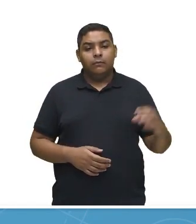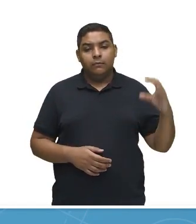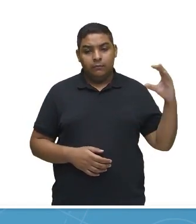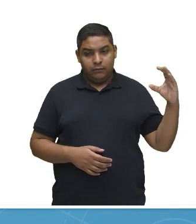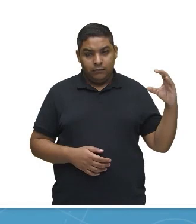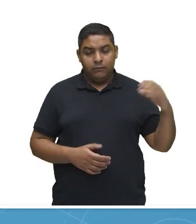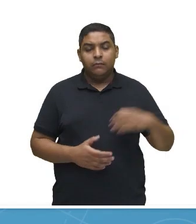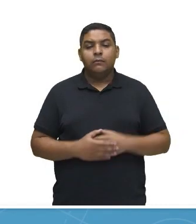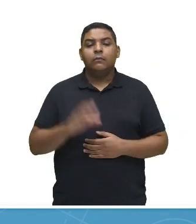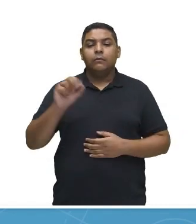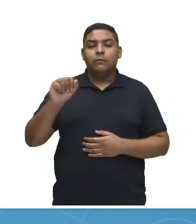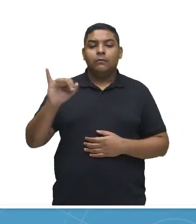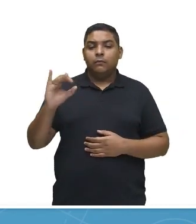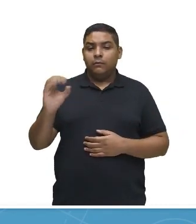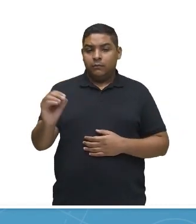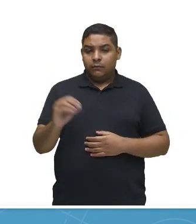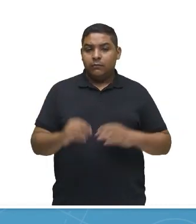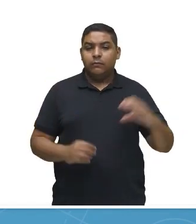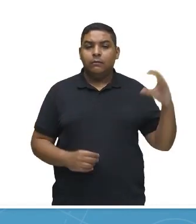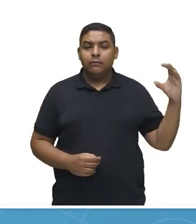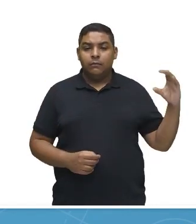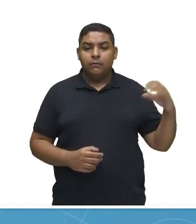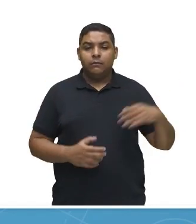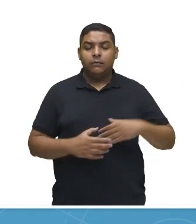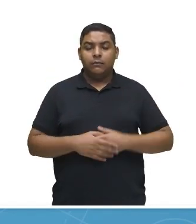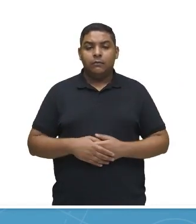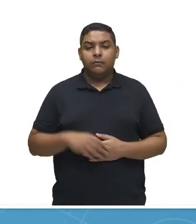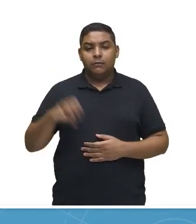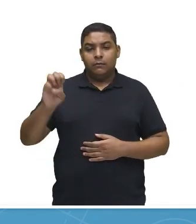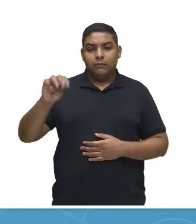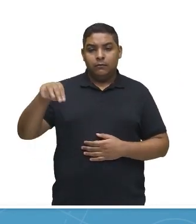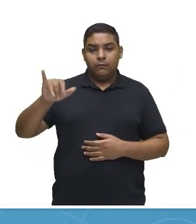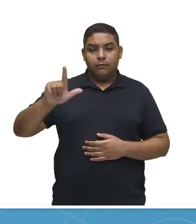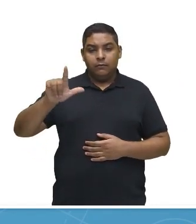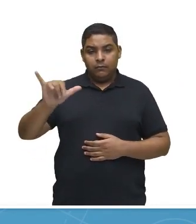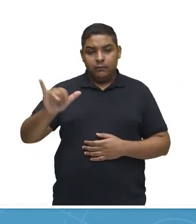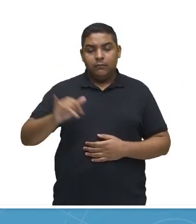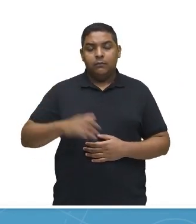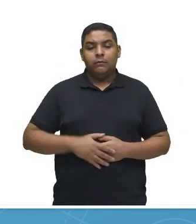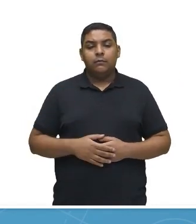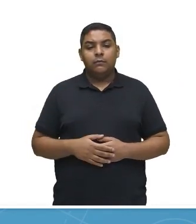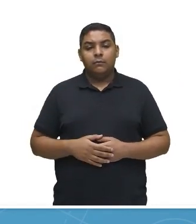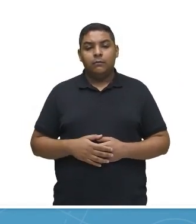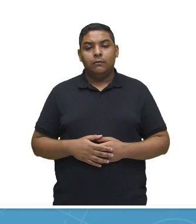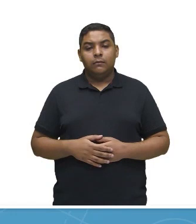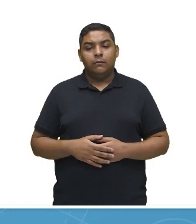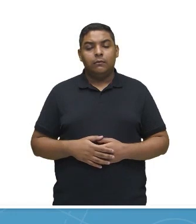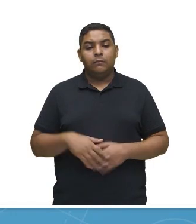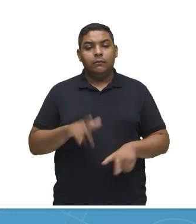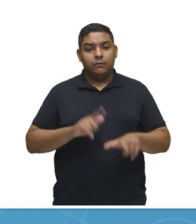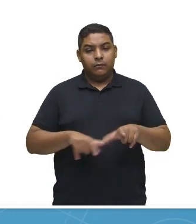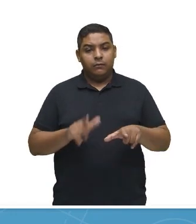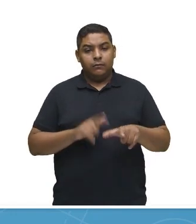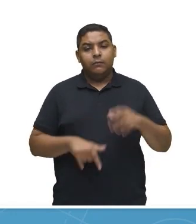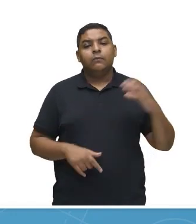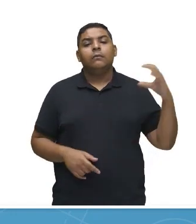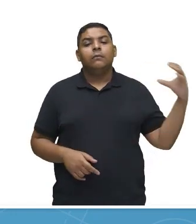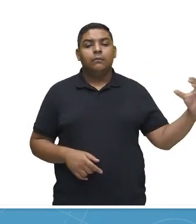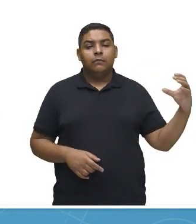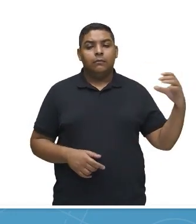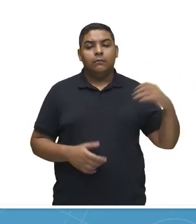Caio Vitor, letra C. A Emily, da Escola Resende Sobrinho, colocou letra C